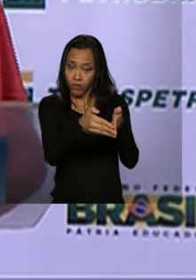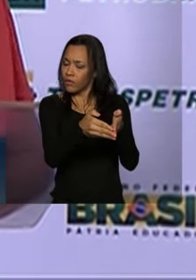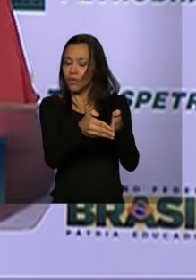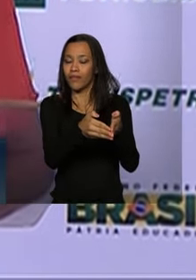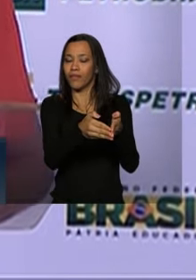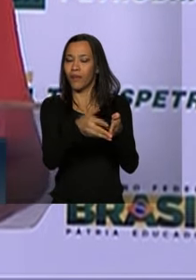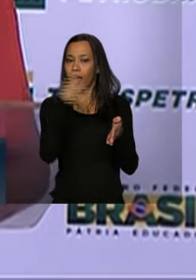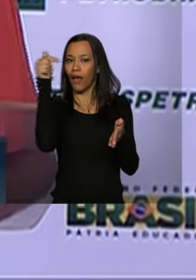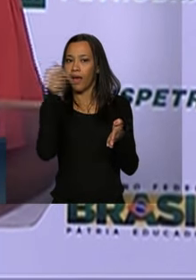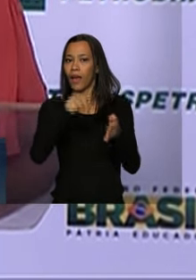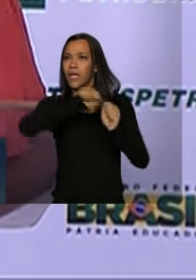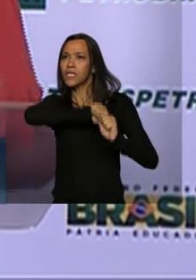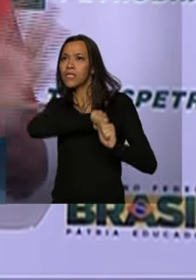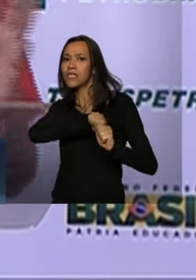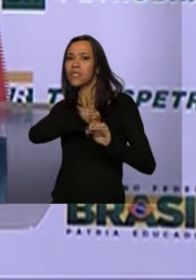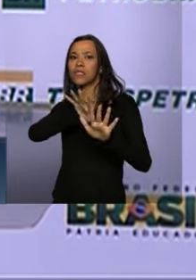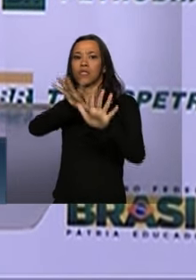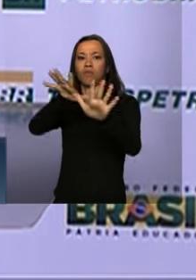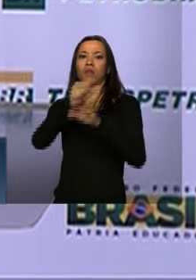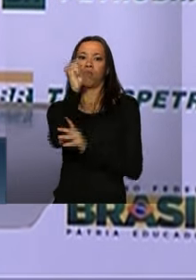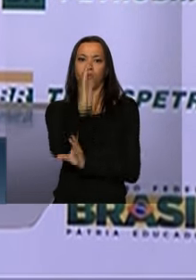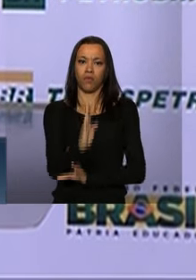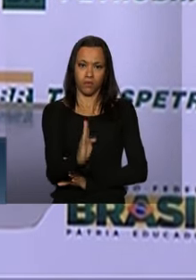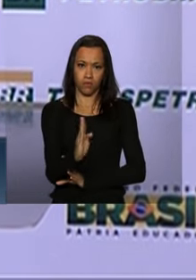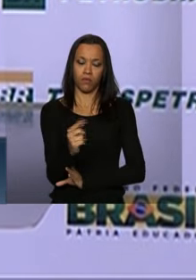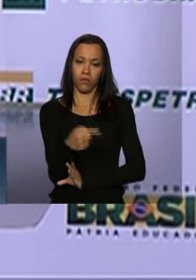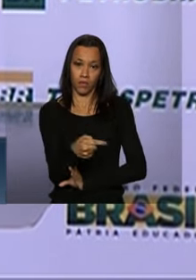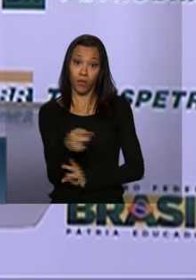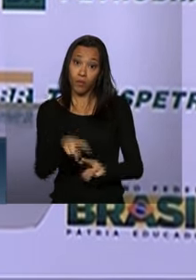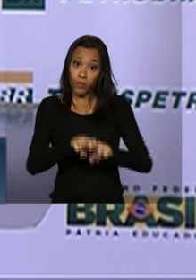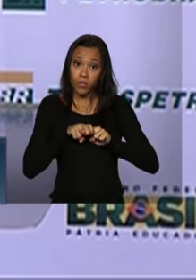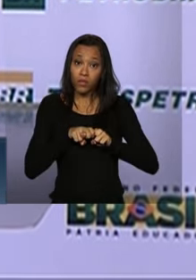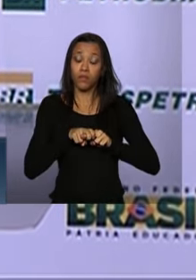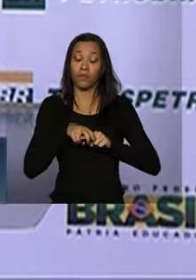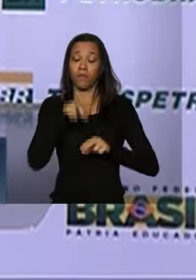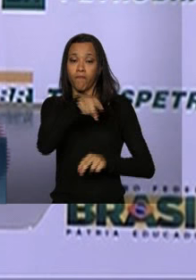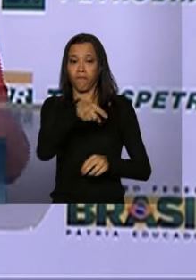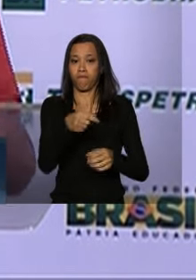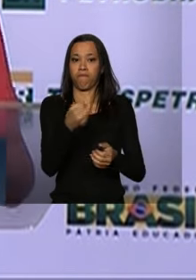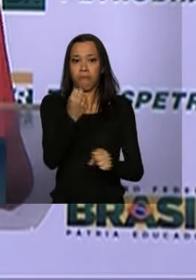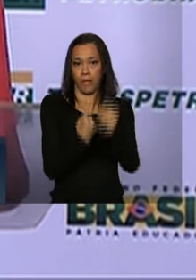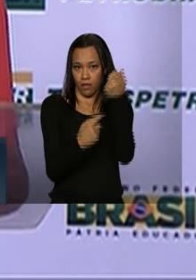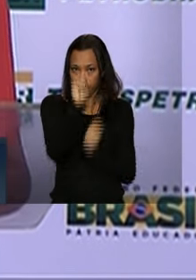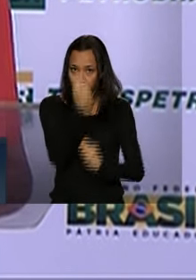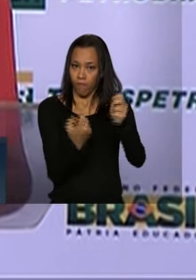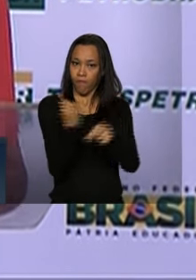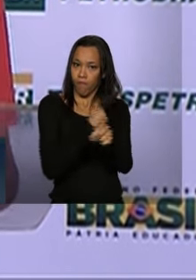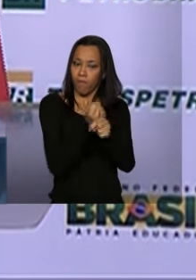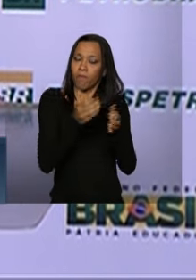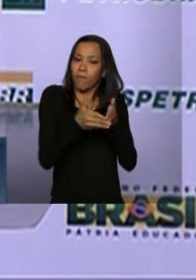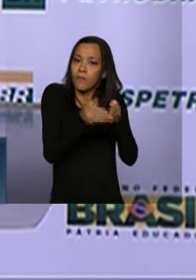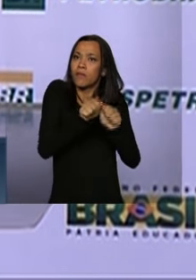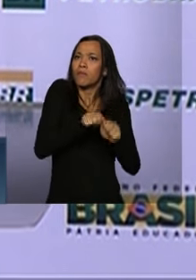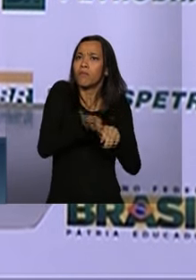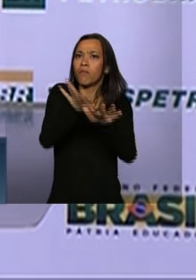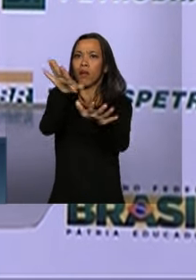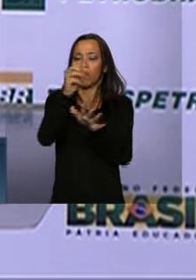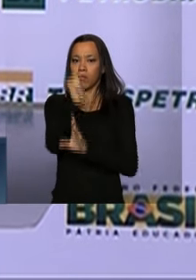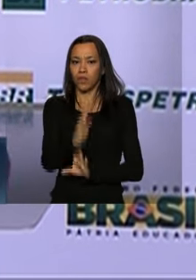ela ia se espalhar pelo Brasil. Por espalhar, se entenda,